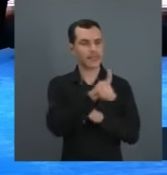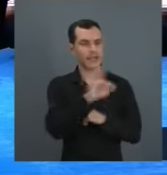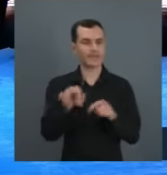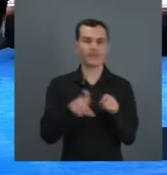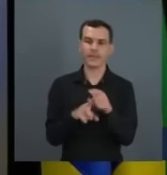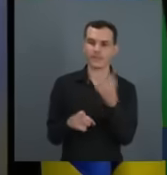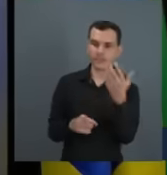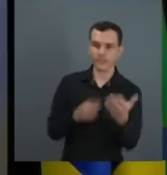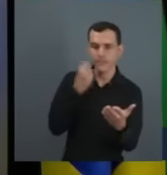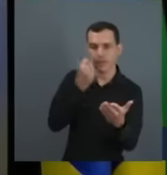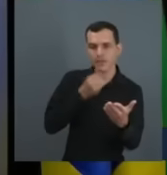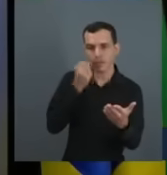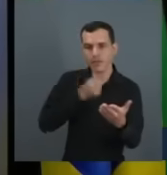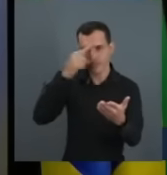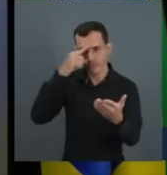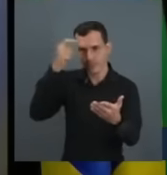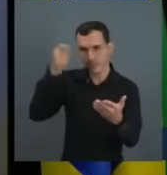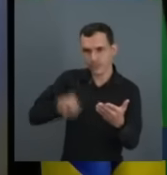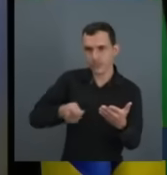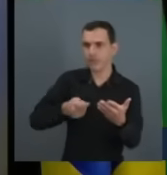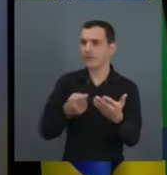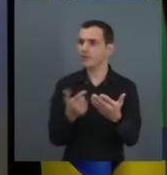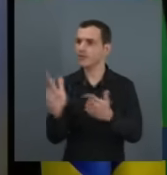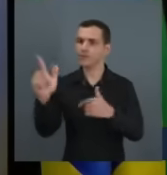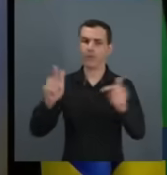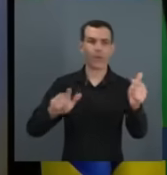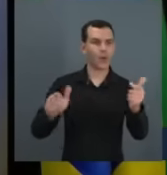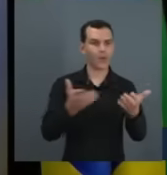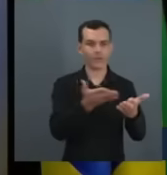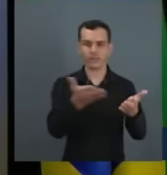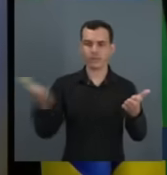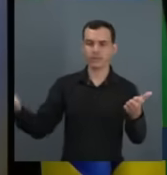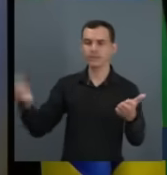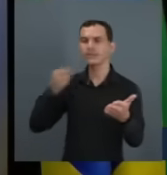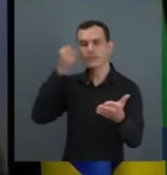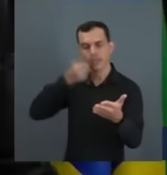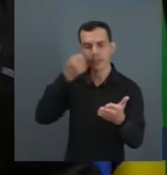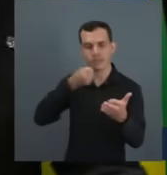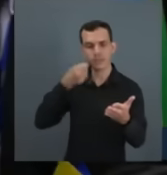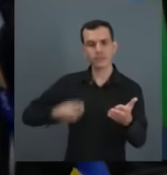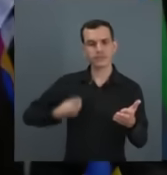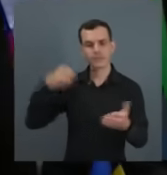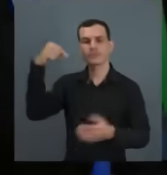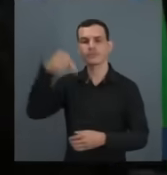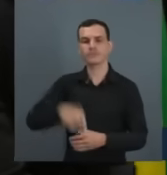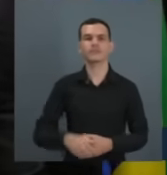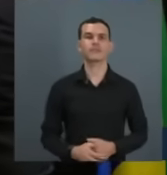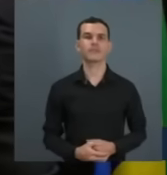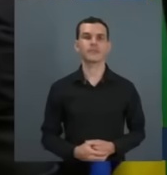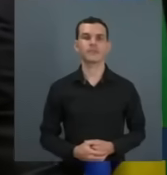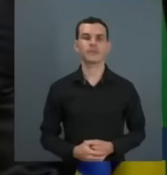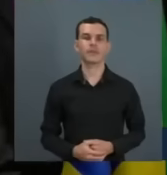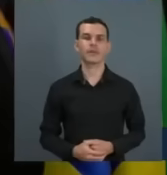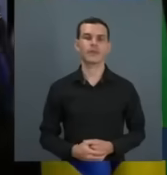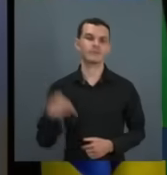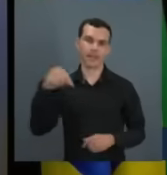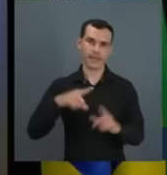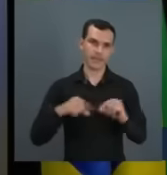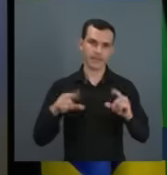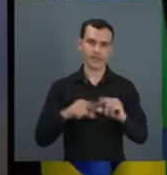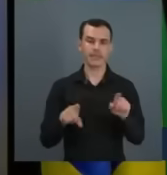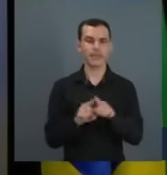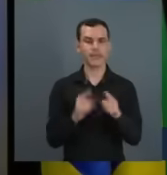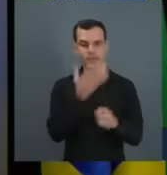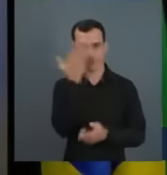Moro, demais senadoras, senadores que estão aqui em Brasília, funcionários dessa